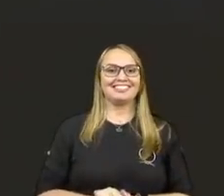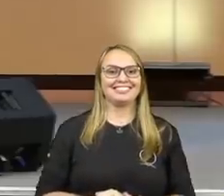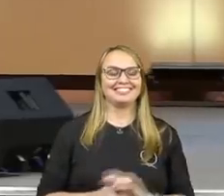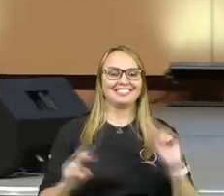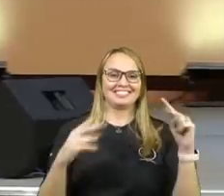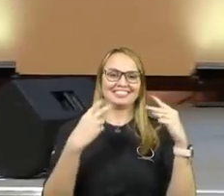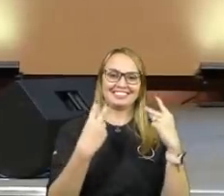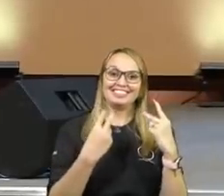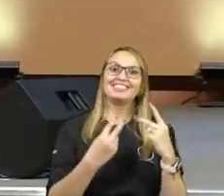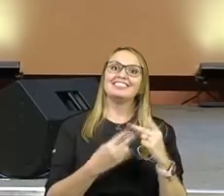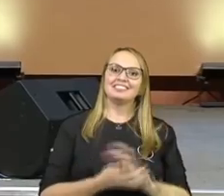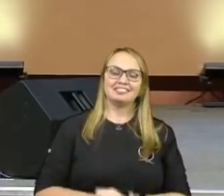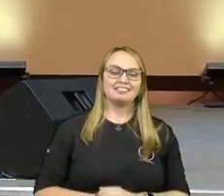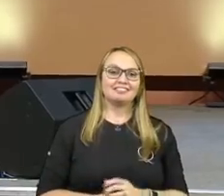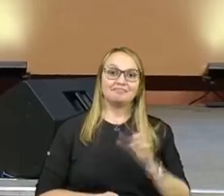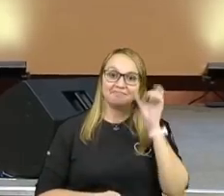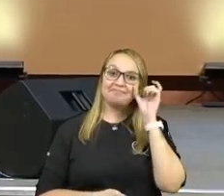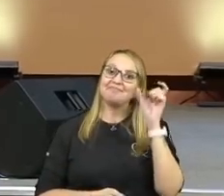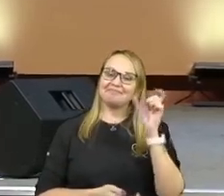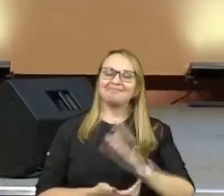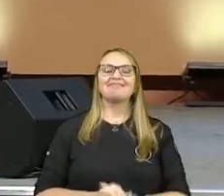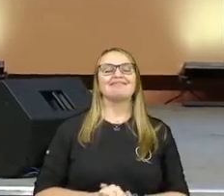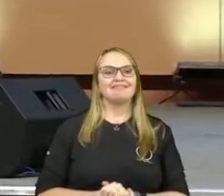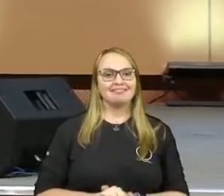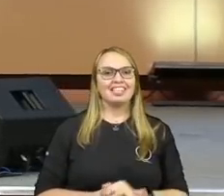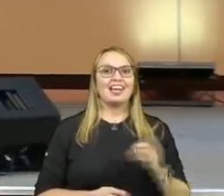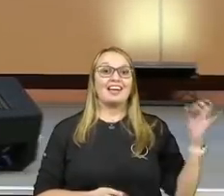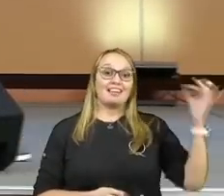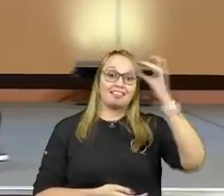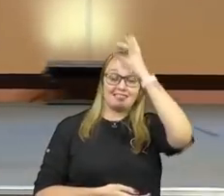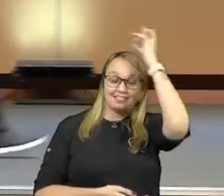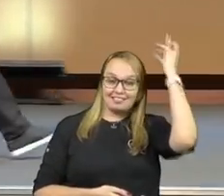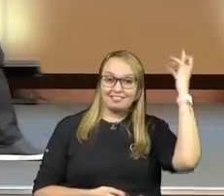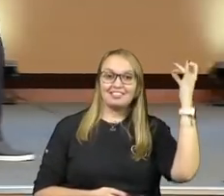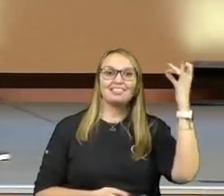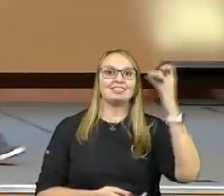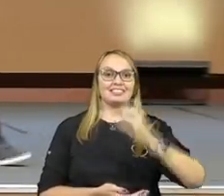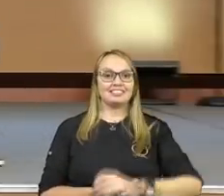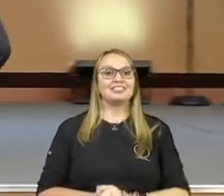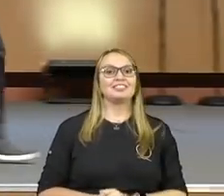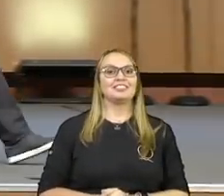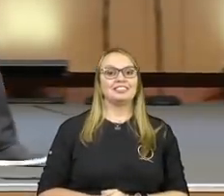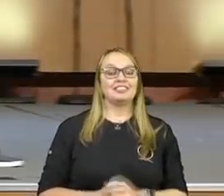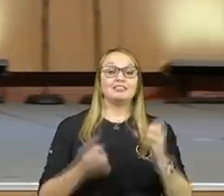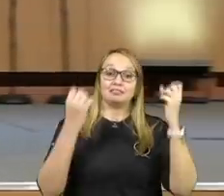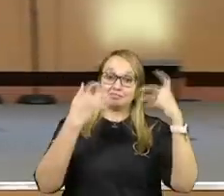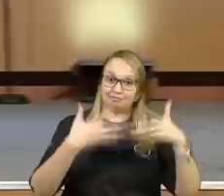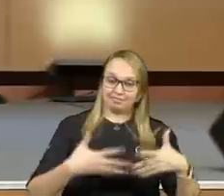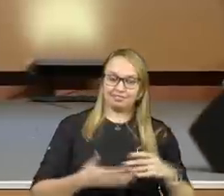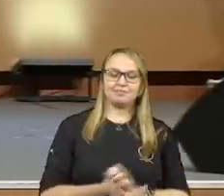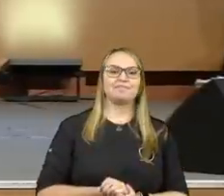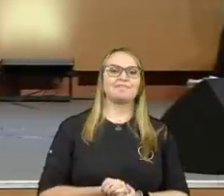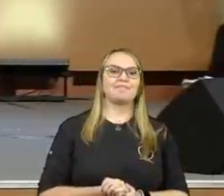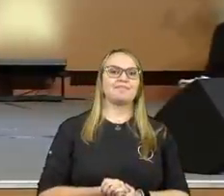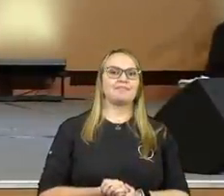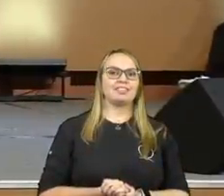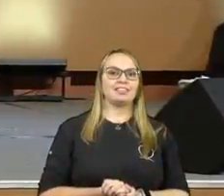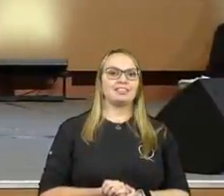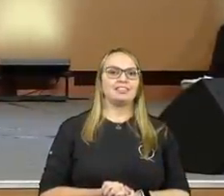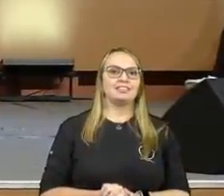Preste atenção que isso aqui é muito interessante. A santificação traz, eu vou te explicar isso, a